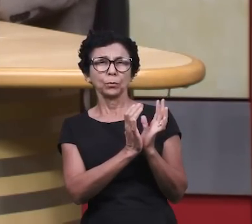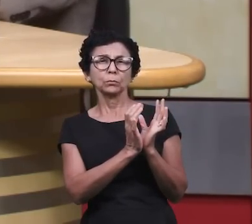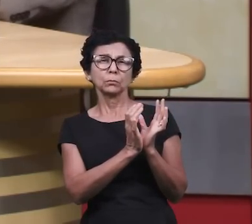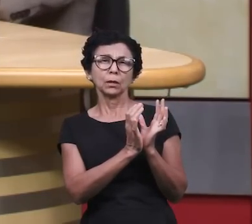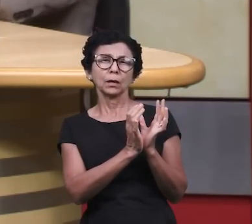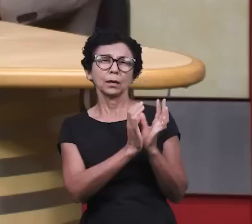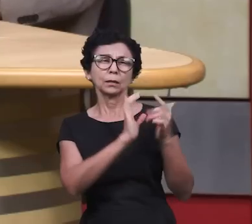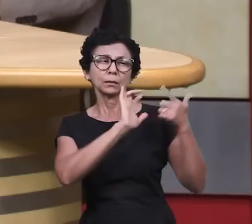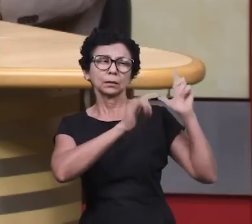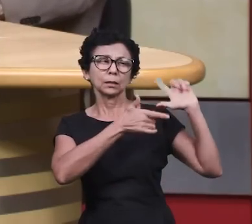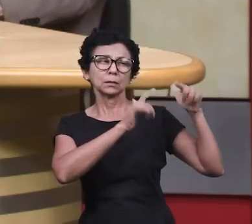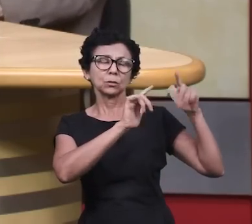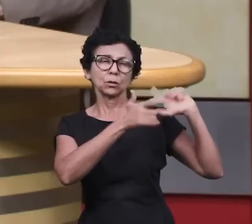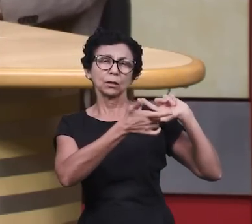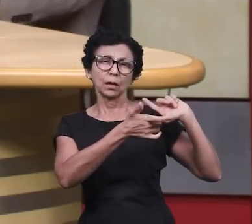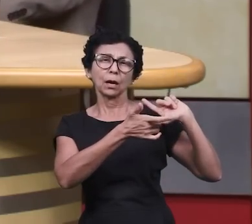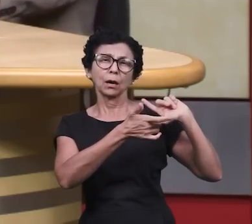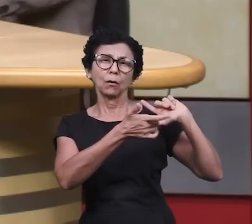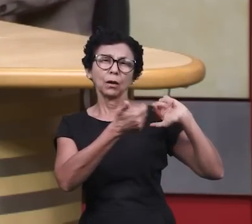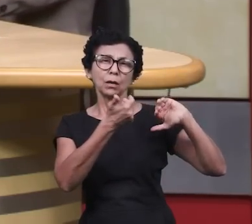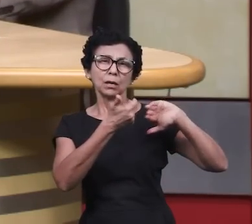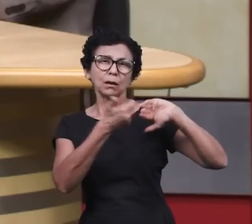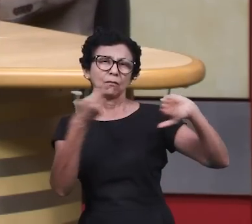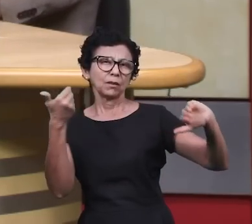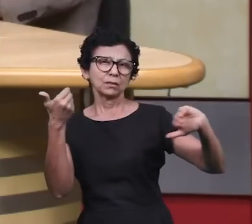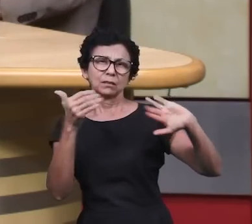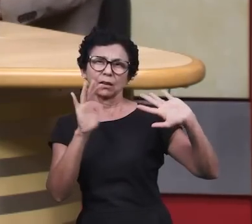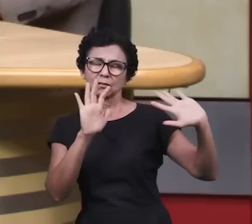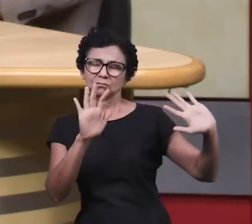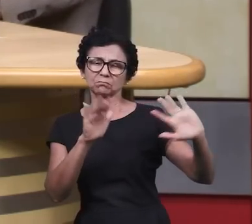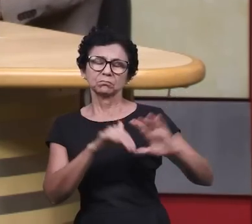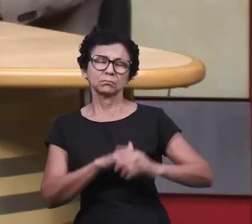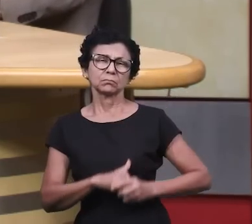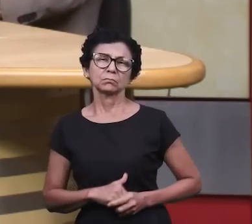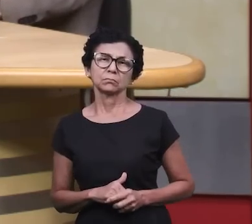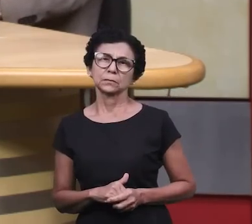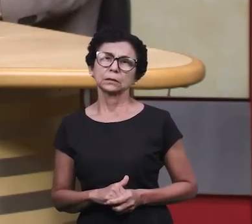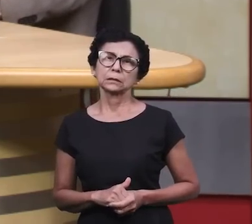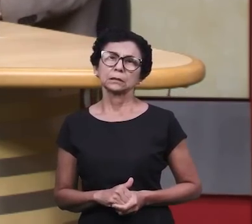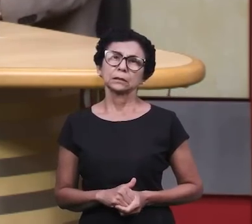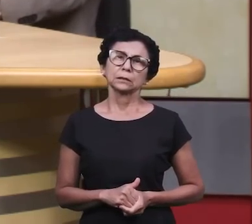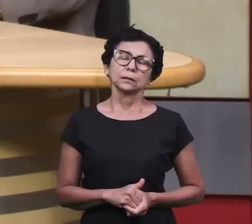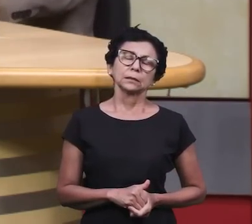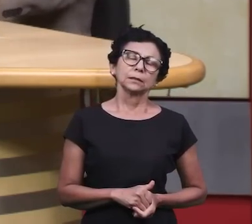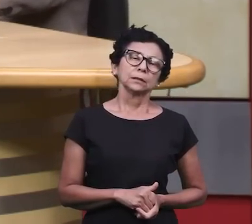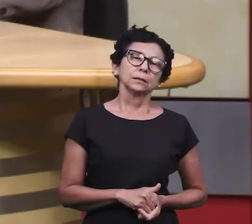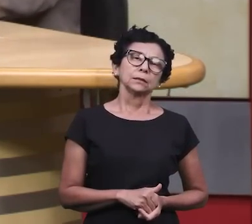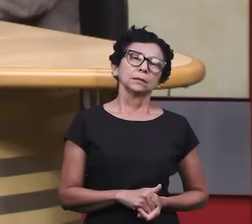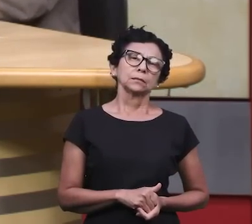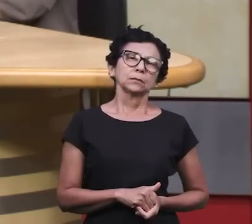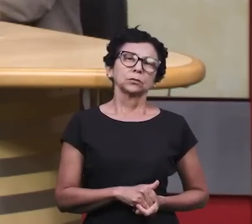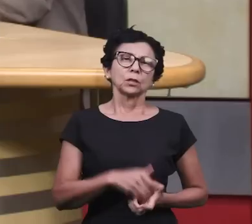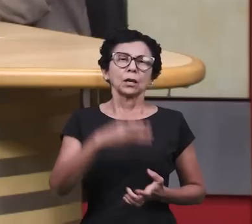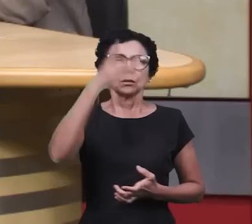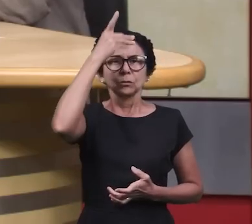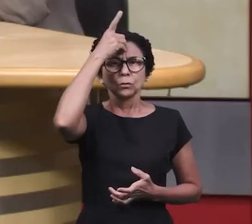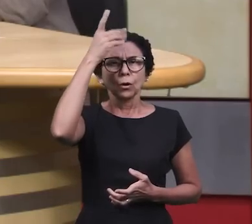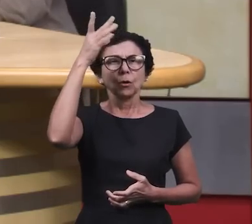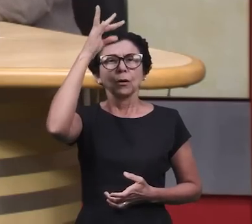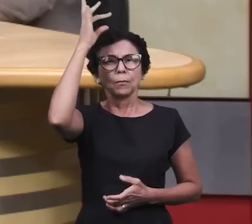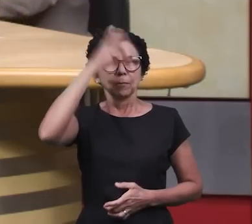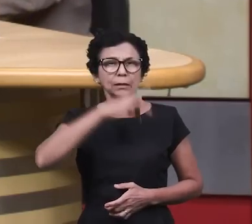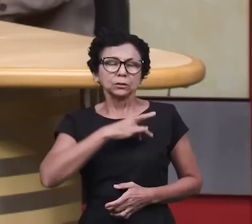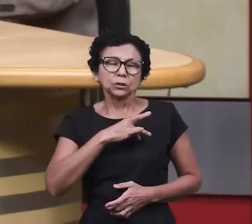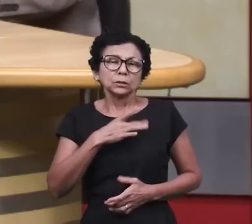batizados com o Espírito Santo, começaram a ter dons, então eles se desligaram dessas igrejas tradicionais e o Senhor revelou a eles